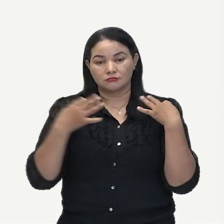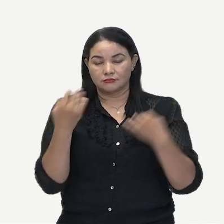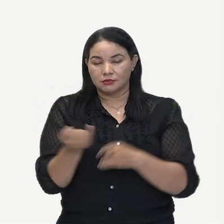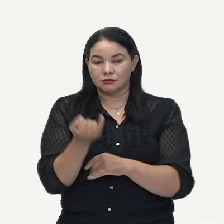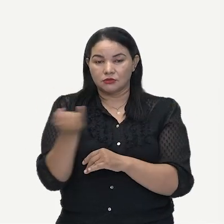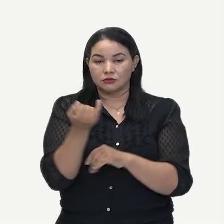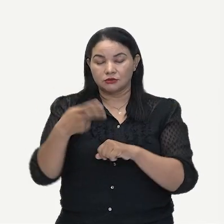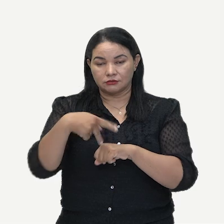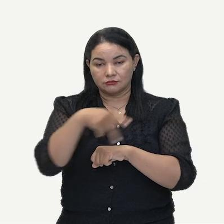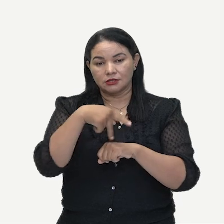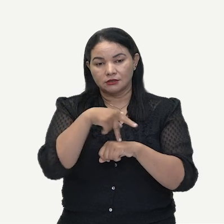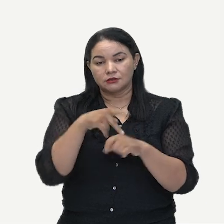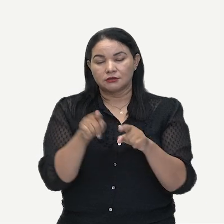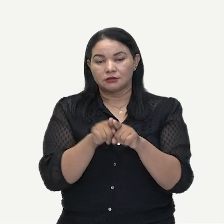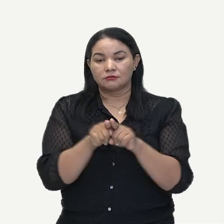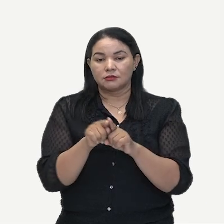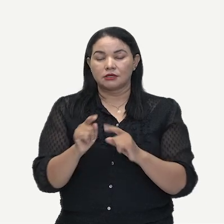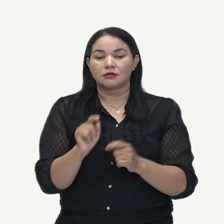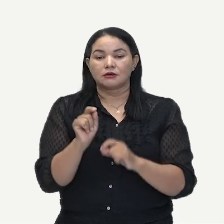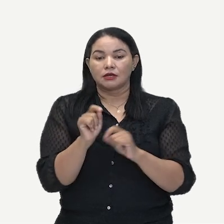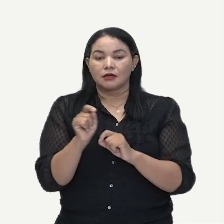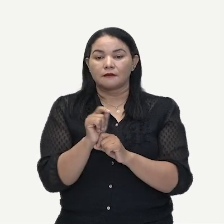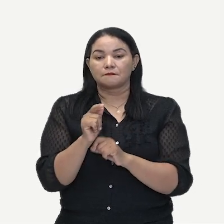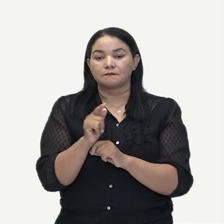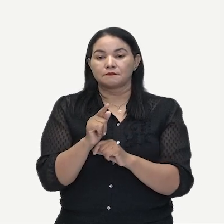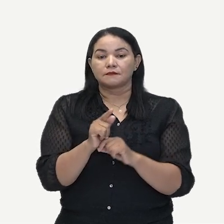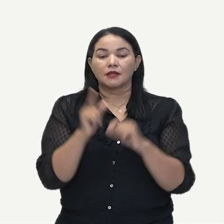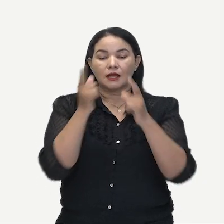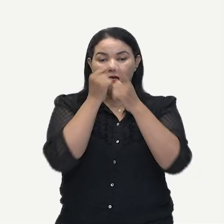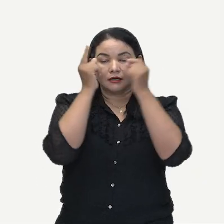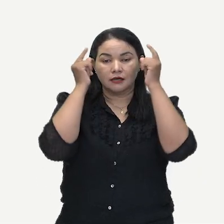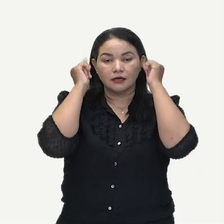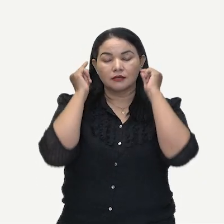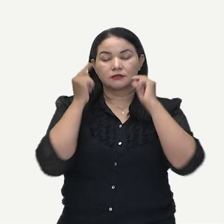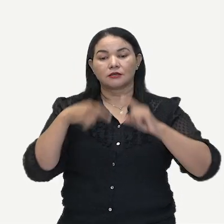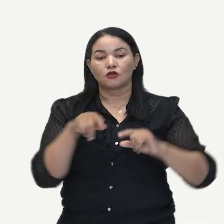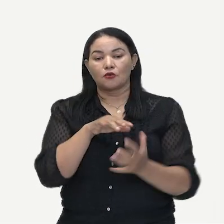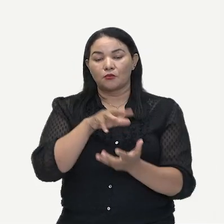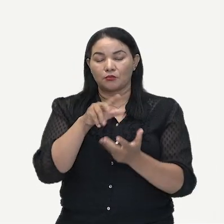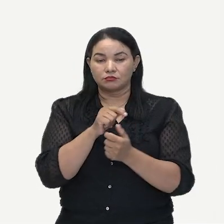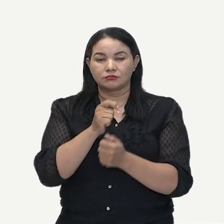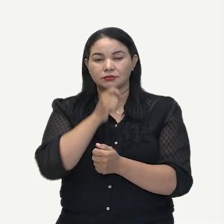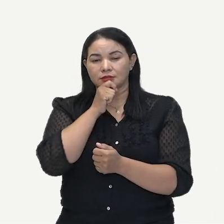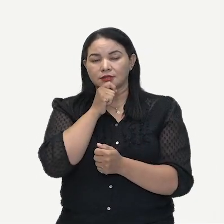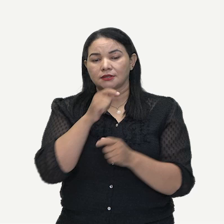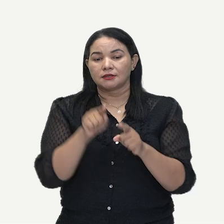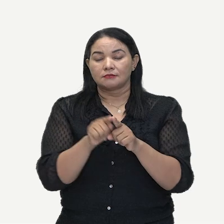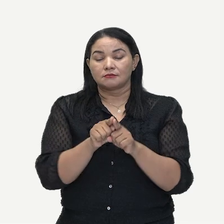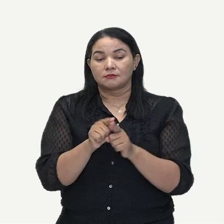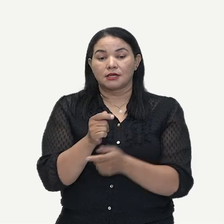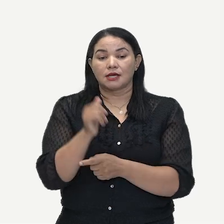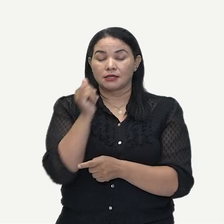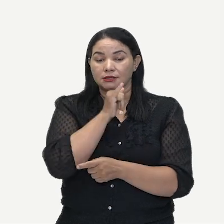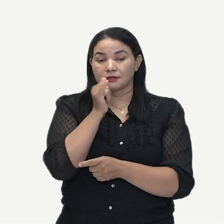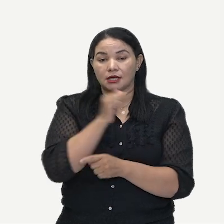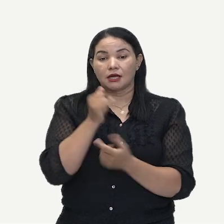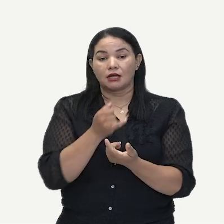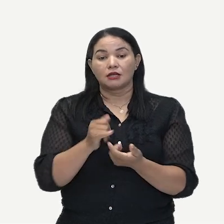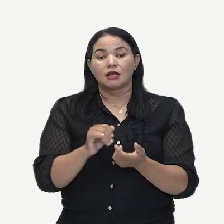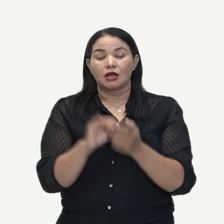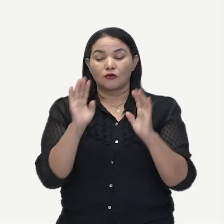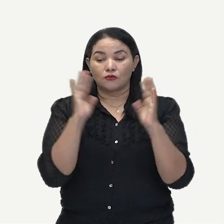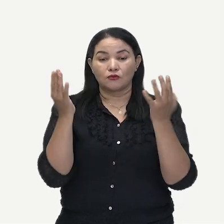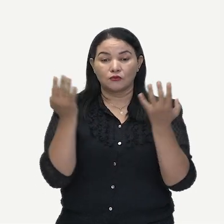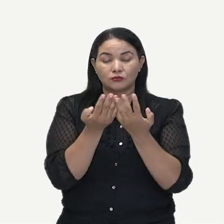esses países também. A gente tem a Grécia, que vai ter ali representando o mundo mais antigo, a Itália, que tem ali Coliseu,